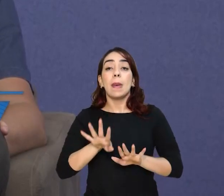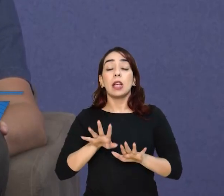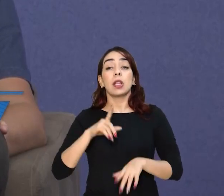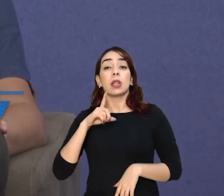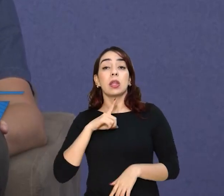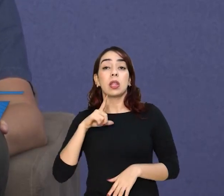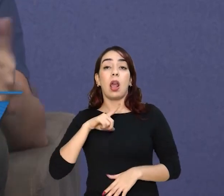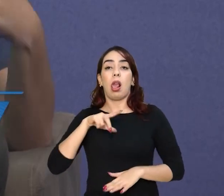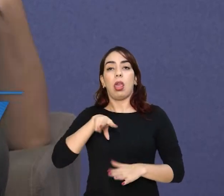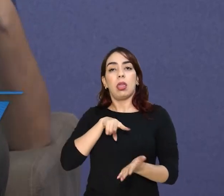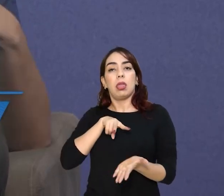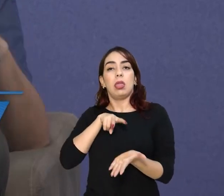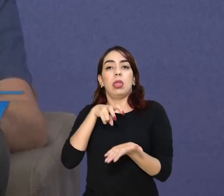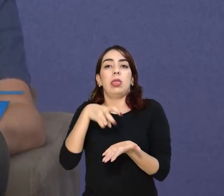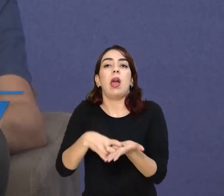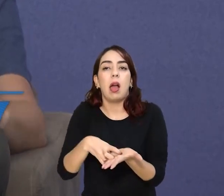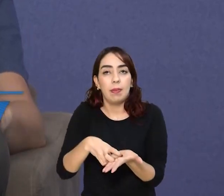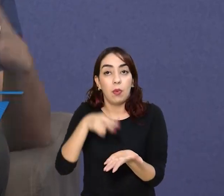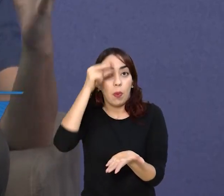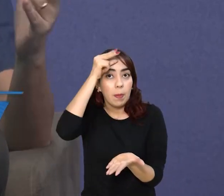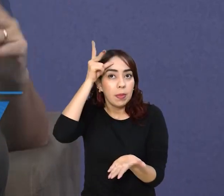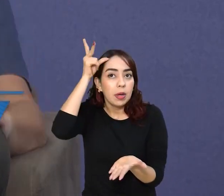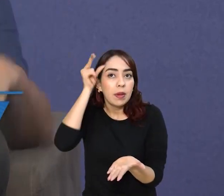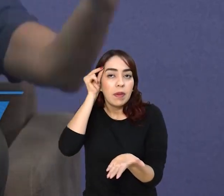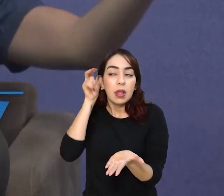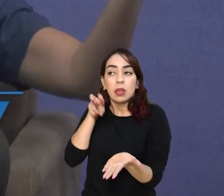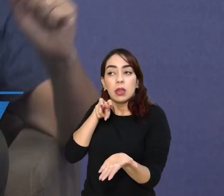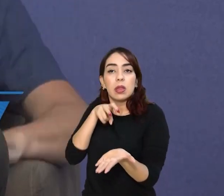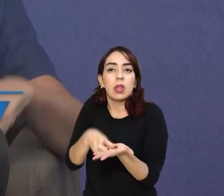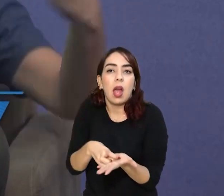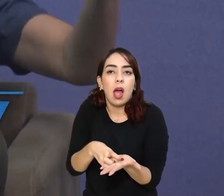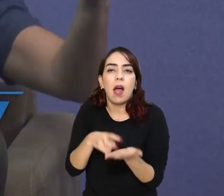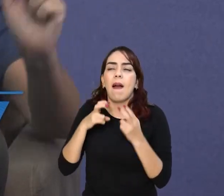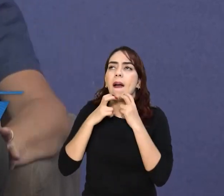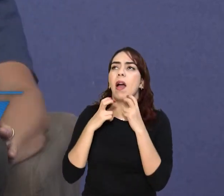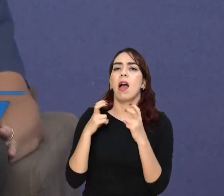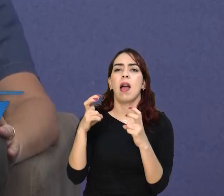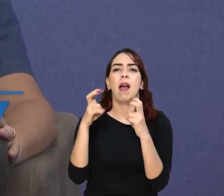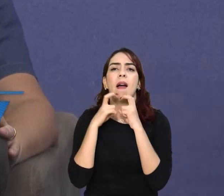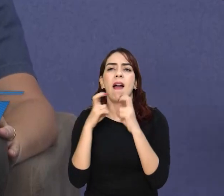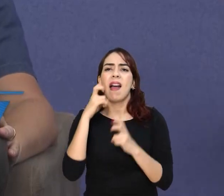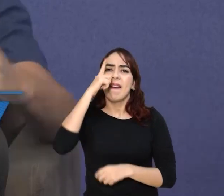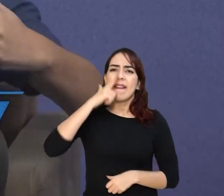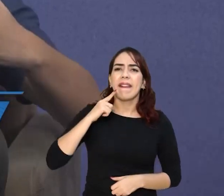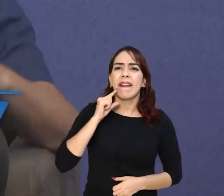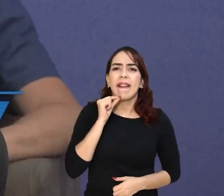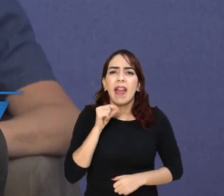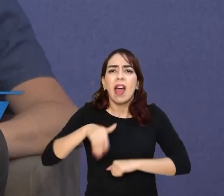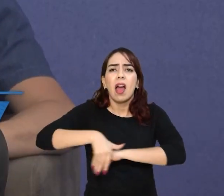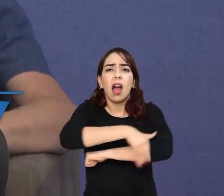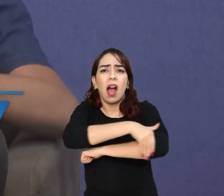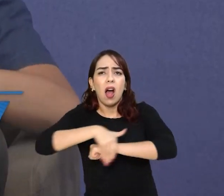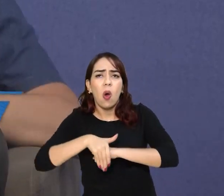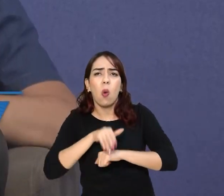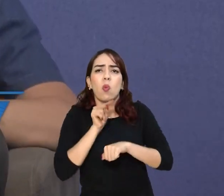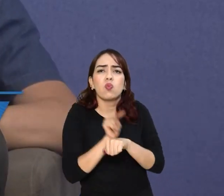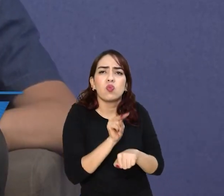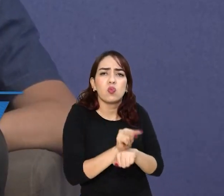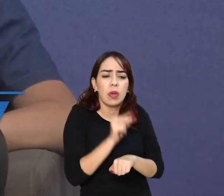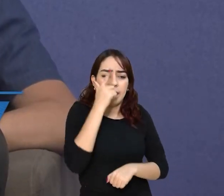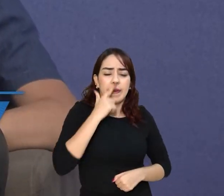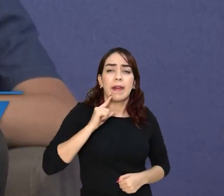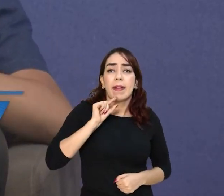buraco. Aí o prefeito vai falar... Aí ele começa a gritar, pau, quem é que cuida dessa cidade? É ele. É ele. O Barroca fica